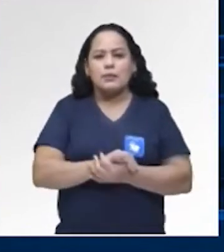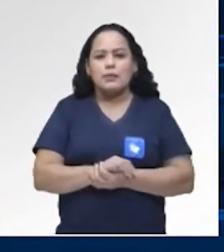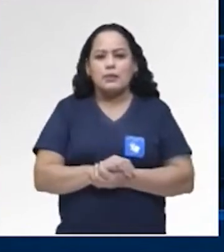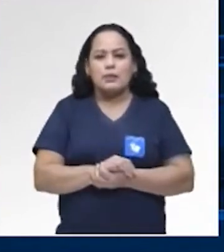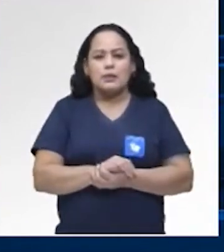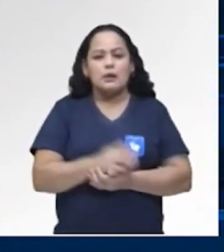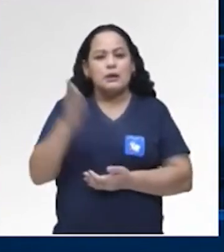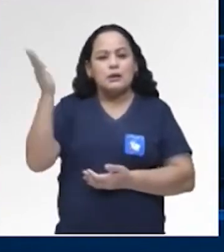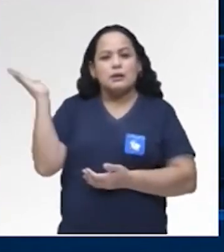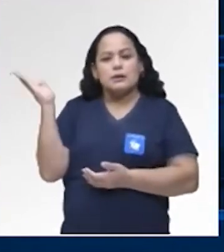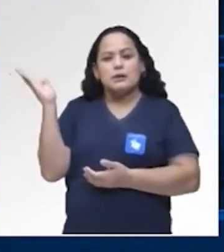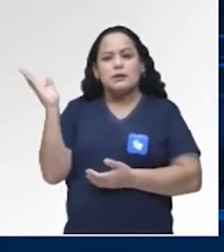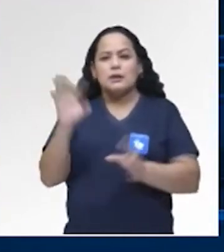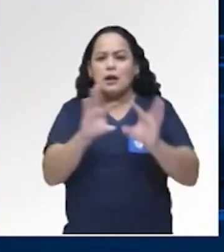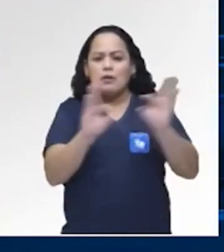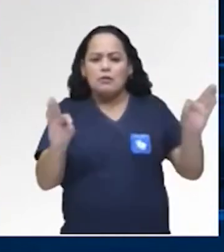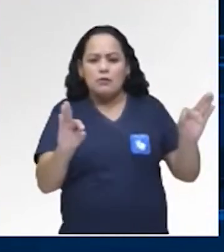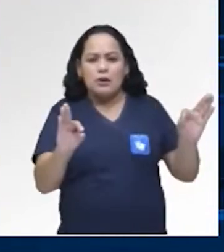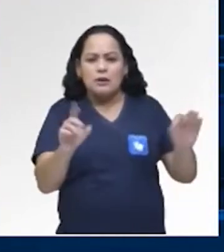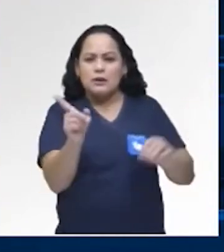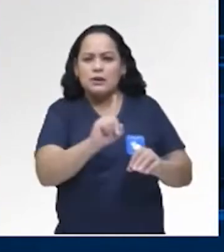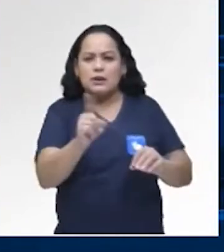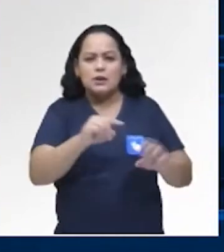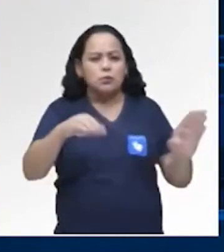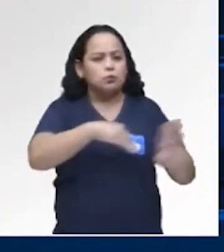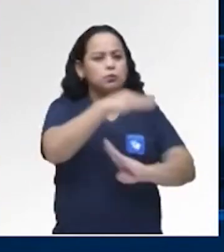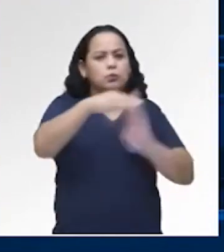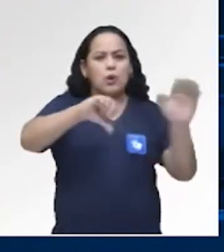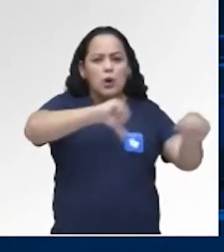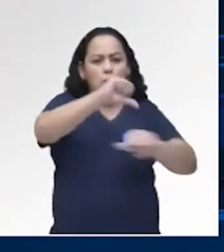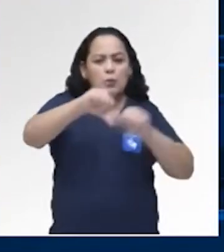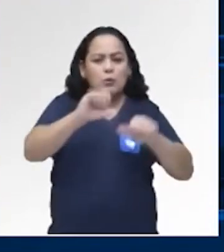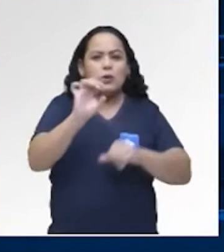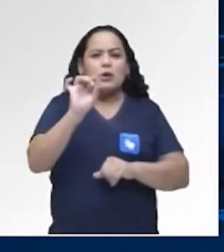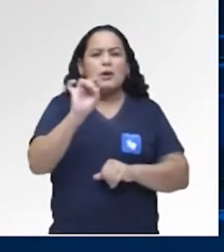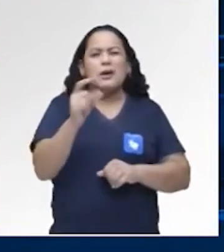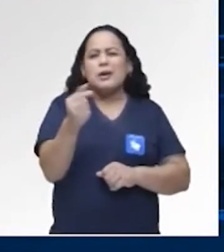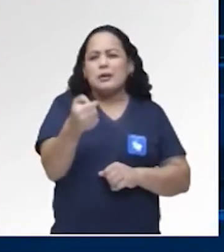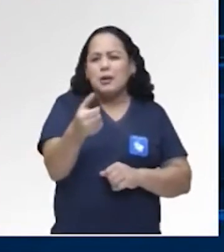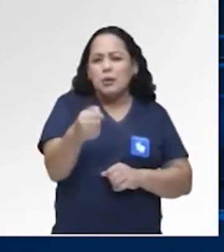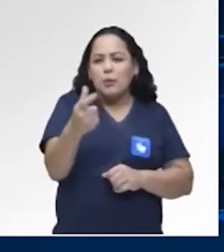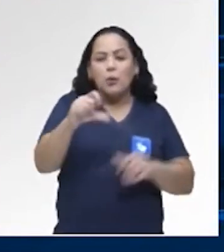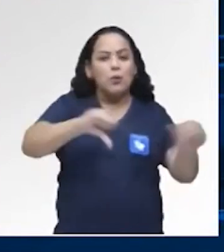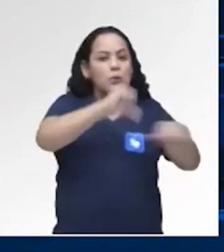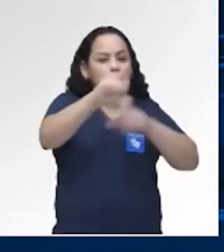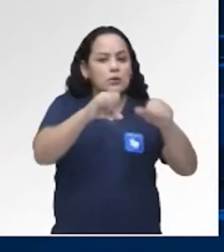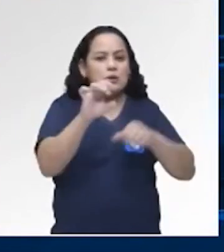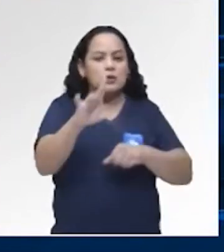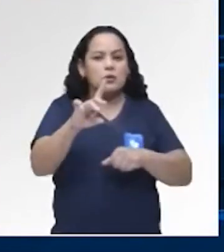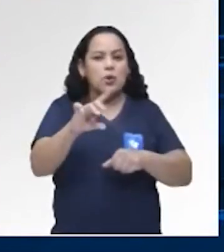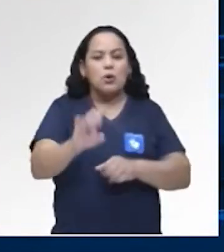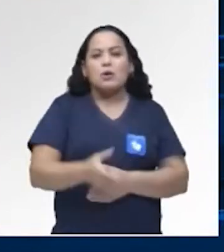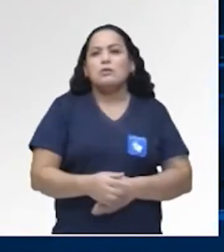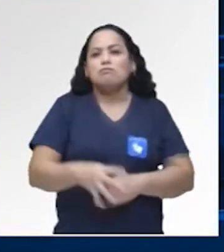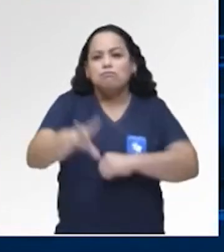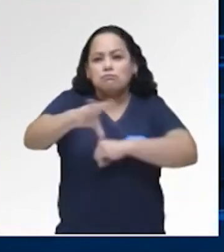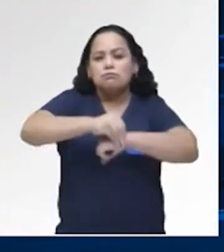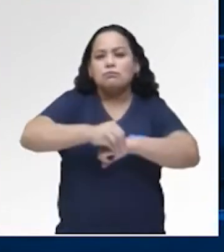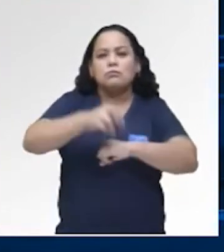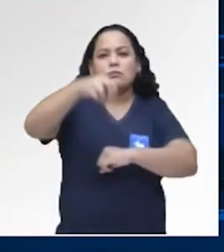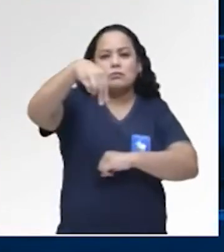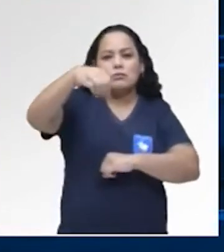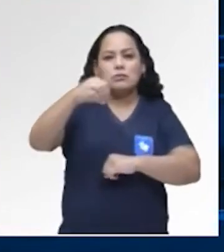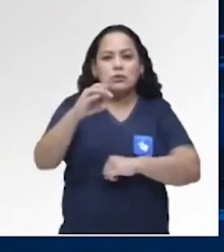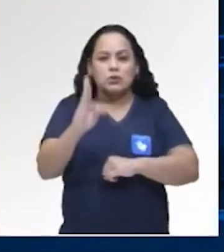Na frase negativa muda pouca coisa. Na realidade, a única coisa que muda é a presença da partícula not, do advérbio de